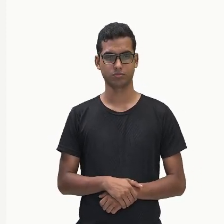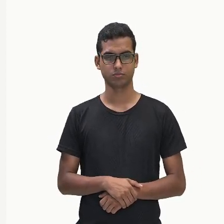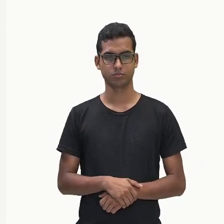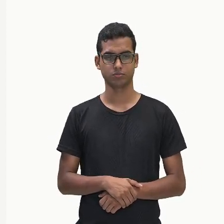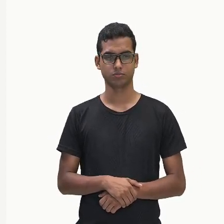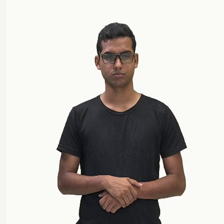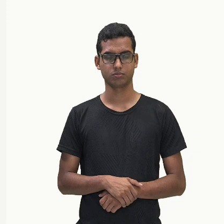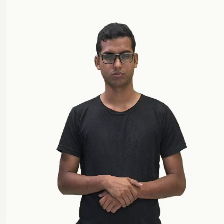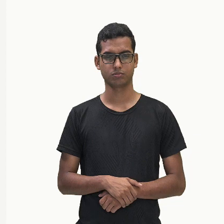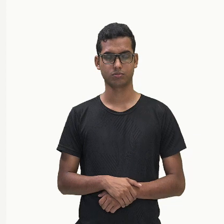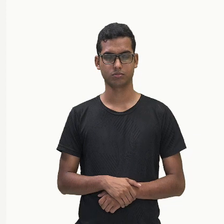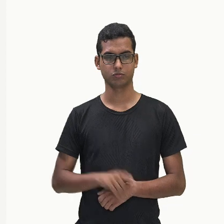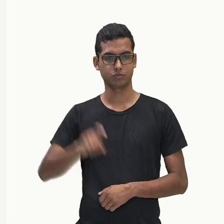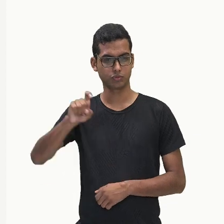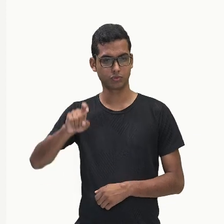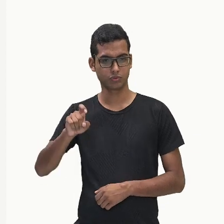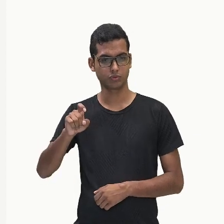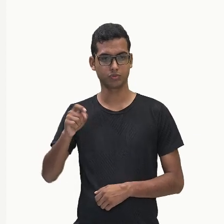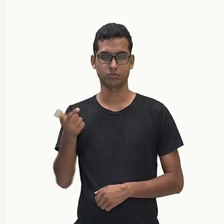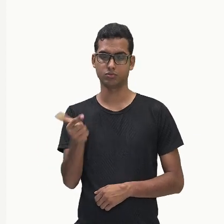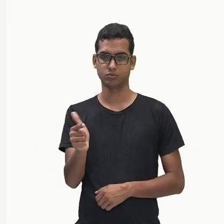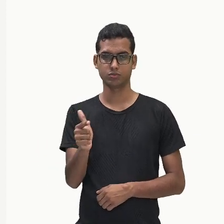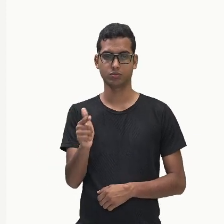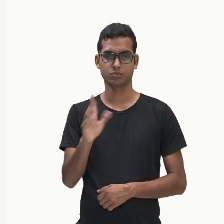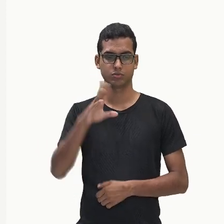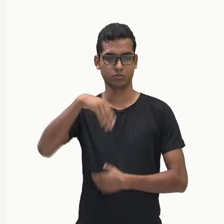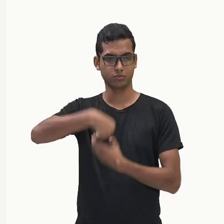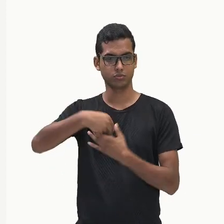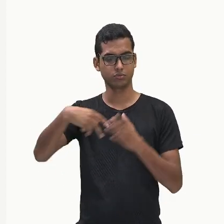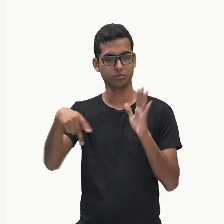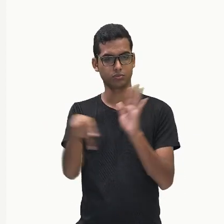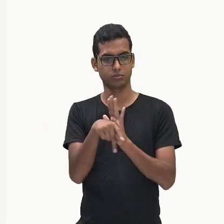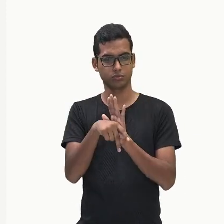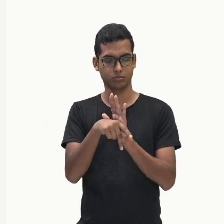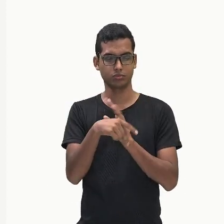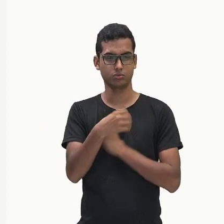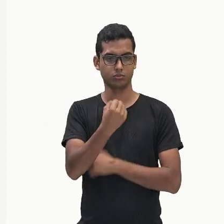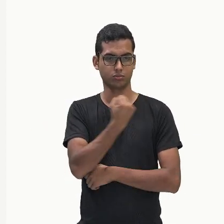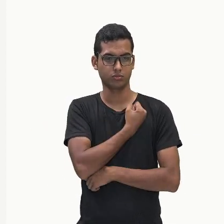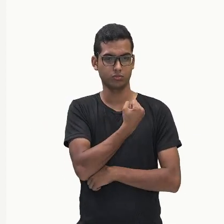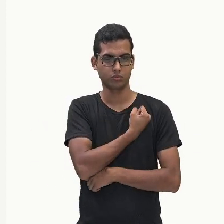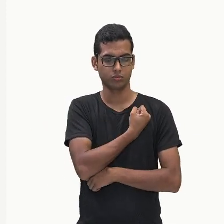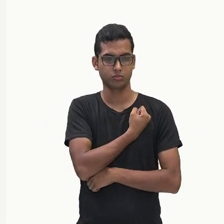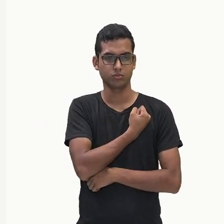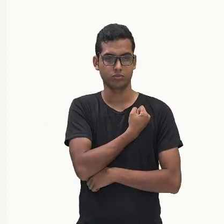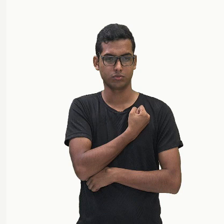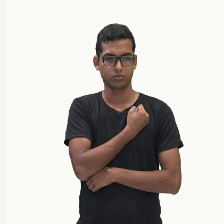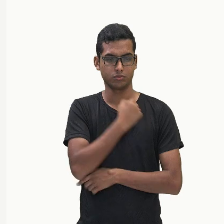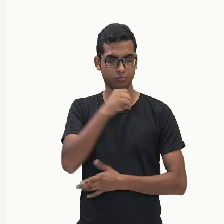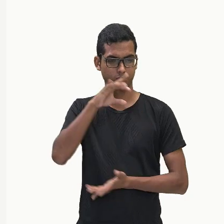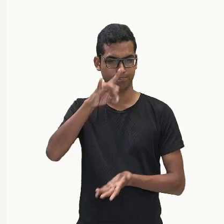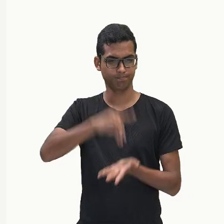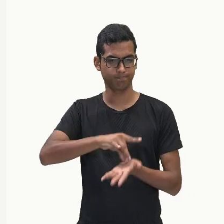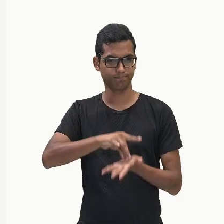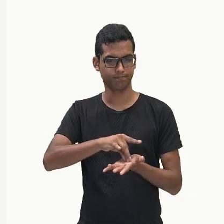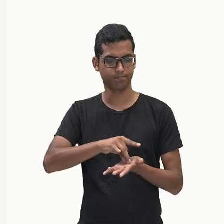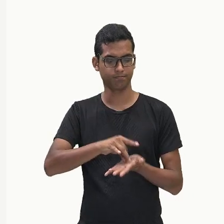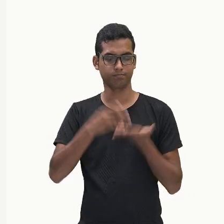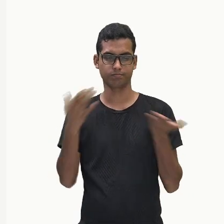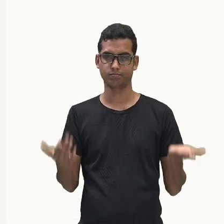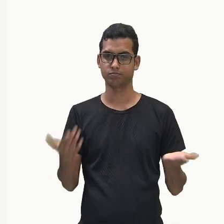no conjunto dos números reais. Pronto, não existe,